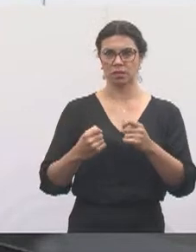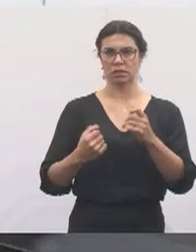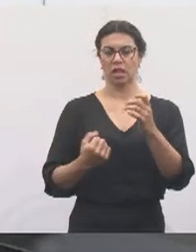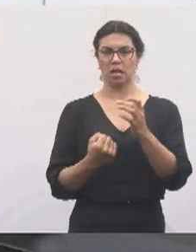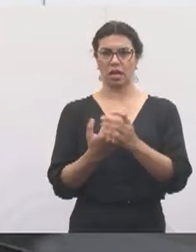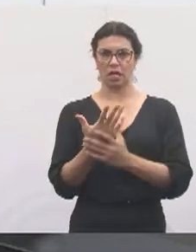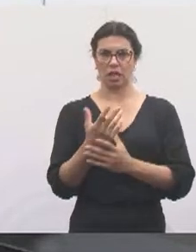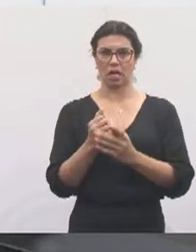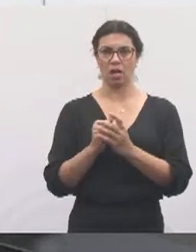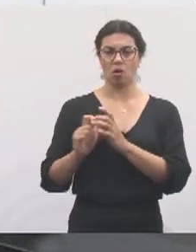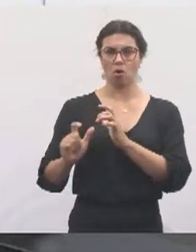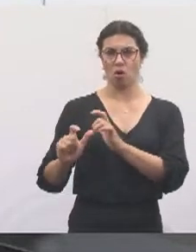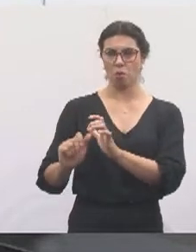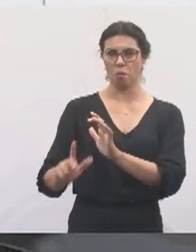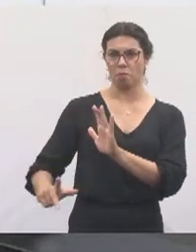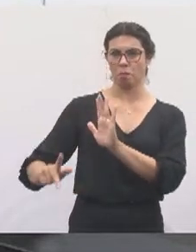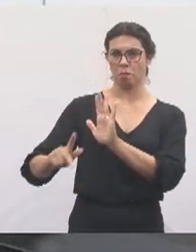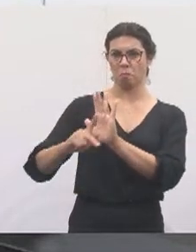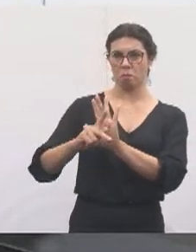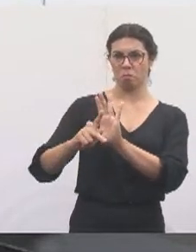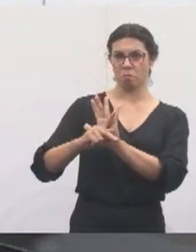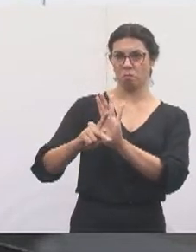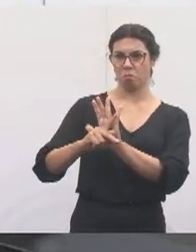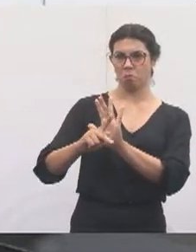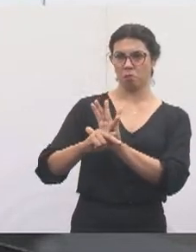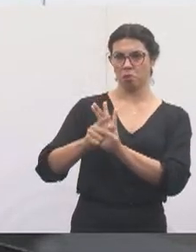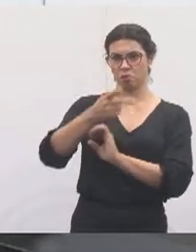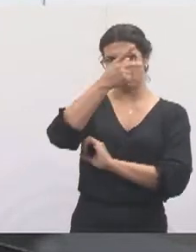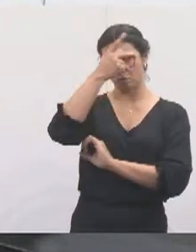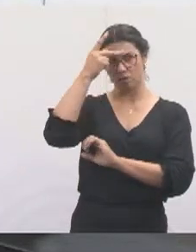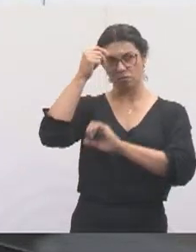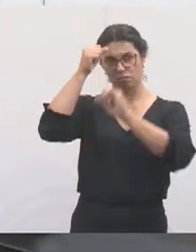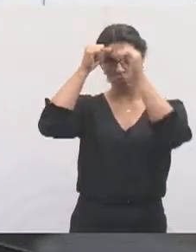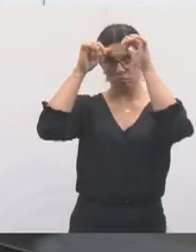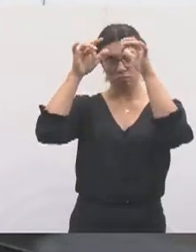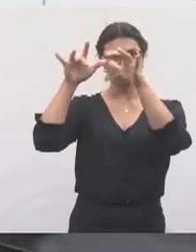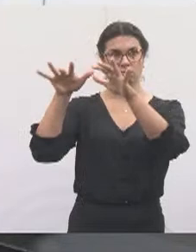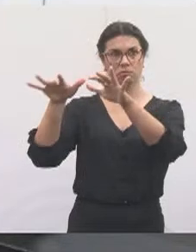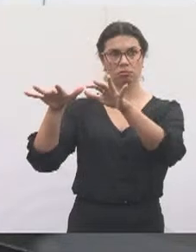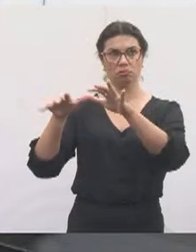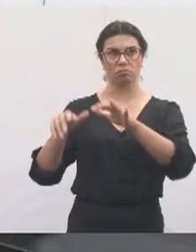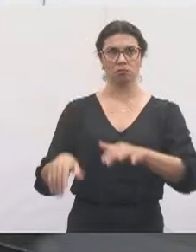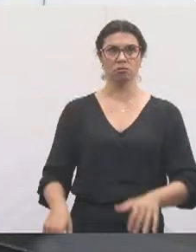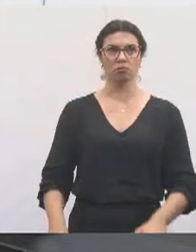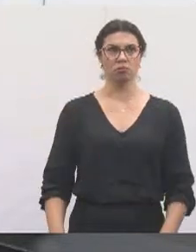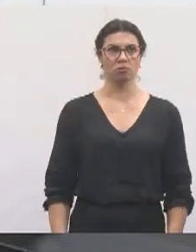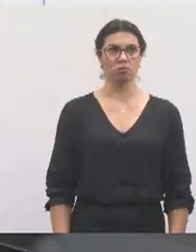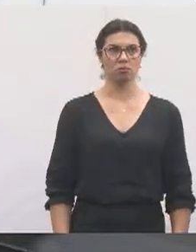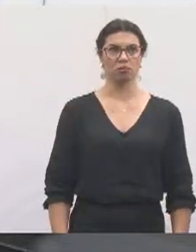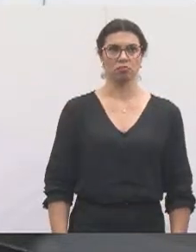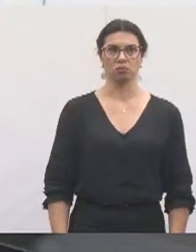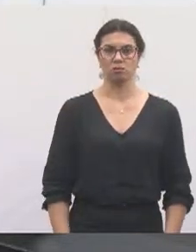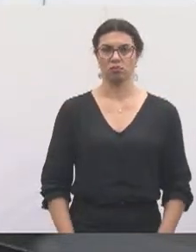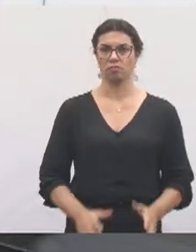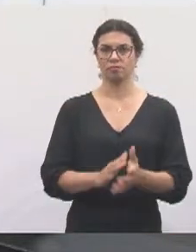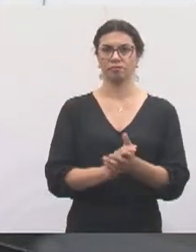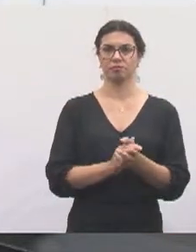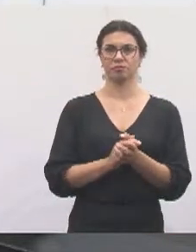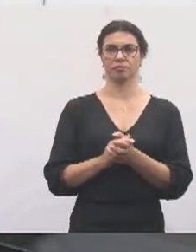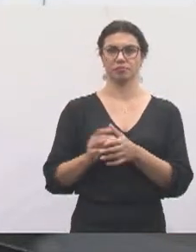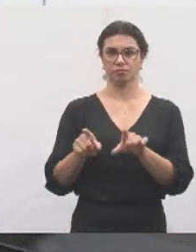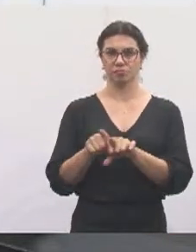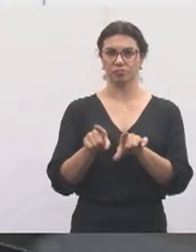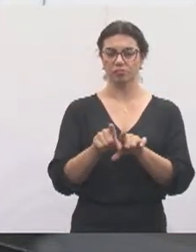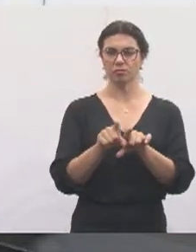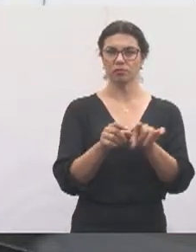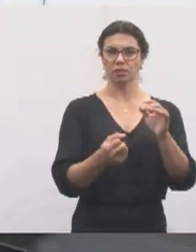referência para atendimento de Pessoas com Transtorno de espectro autista ampliação dos centros de convivência